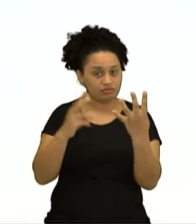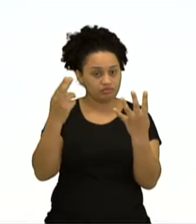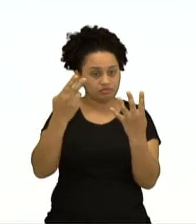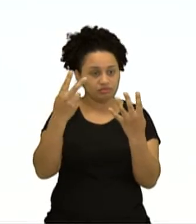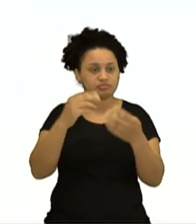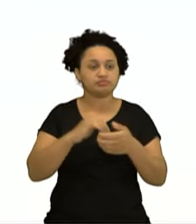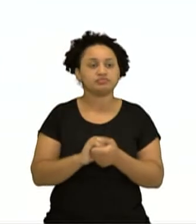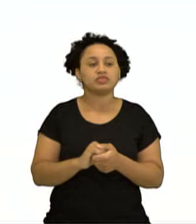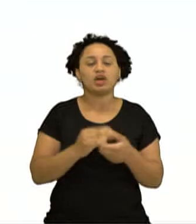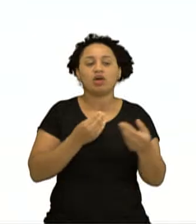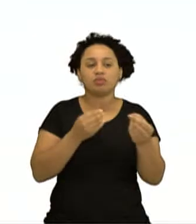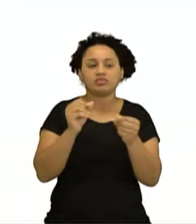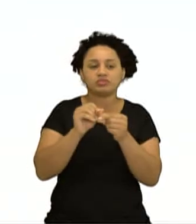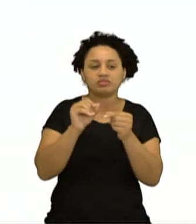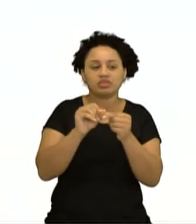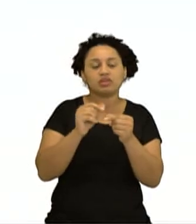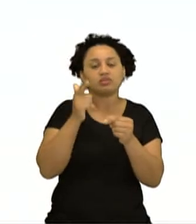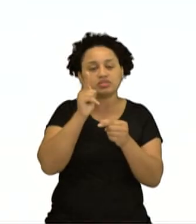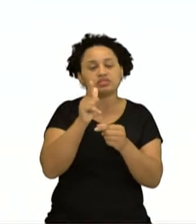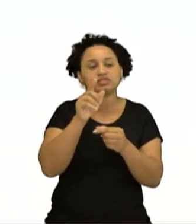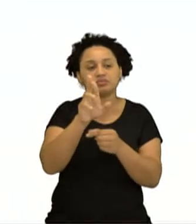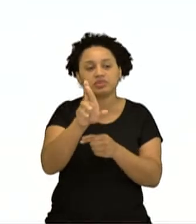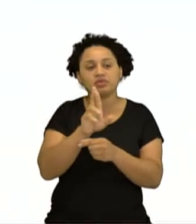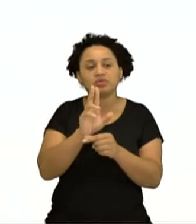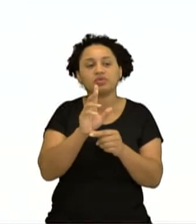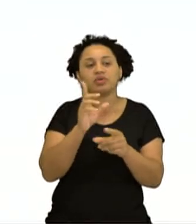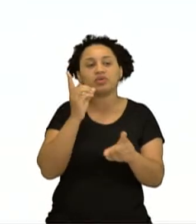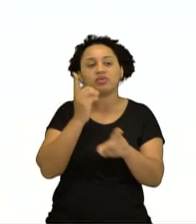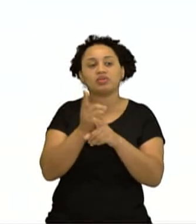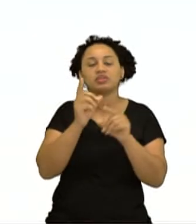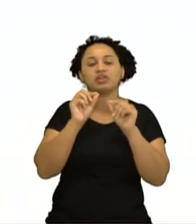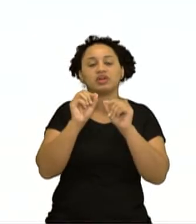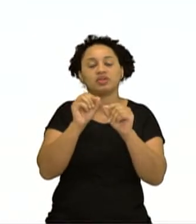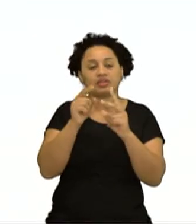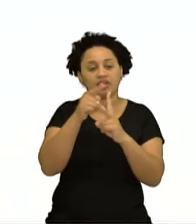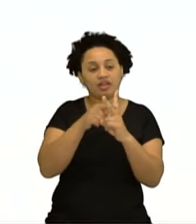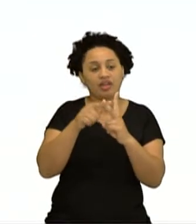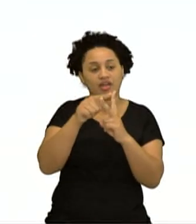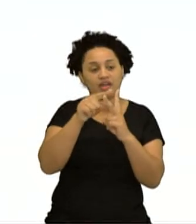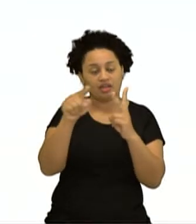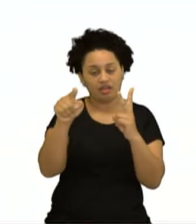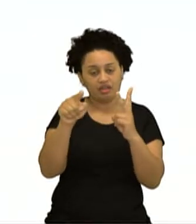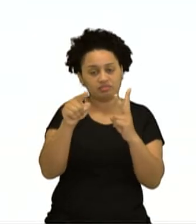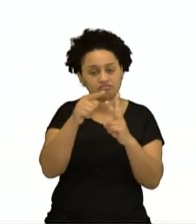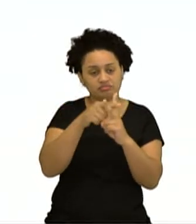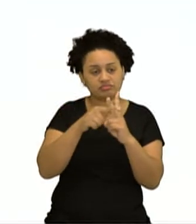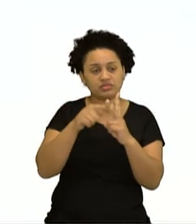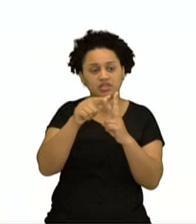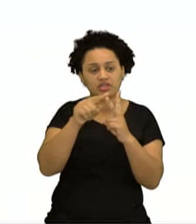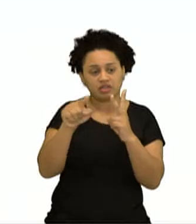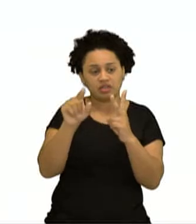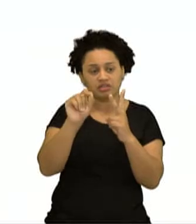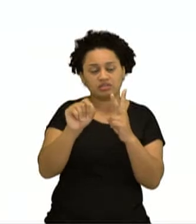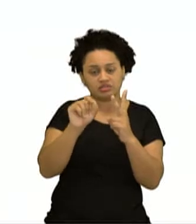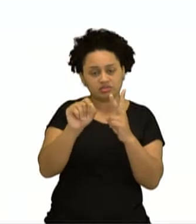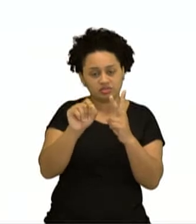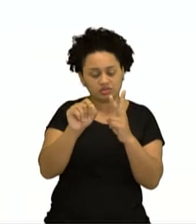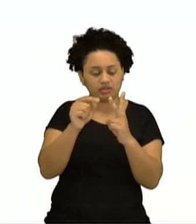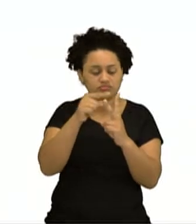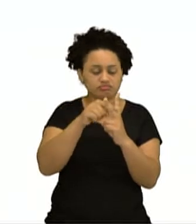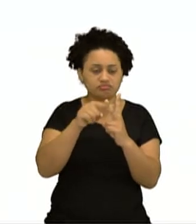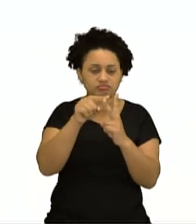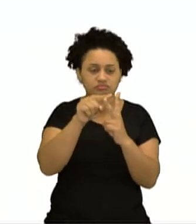dividindo, 36 dividido por 4, 9. Tiramos raiz de ambos os membros, que ficou R ao quadrado igual a